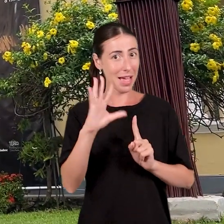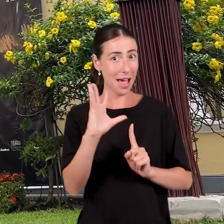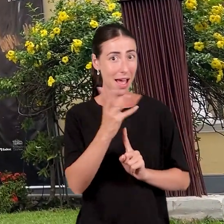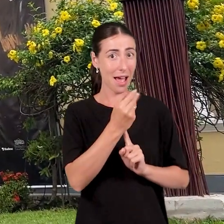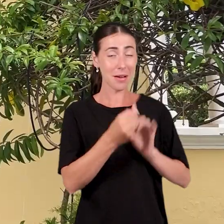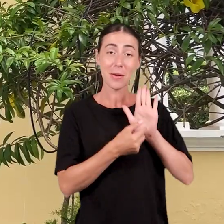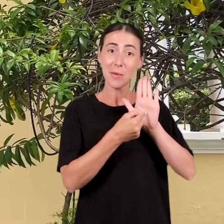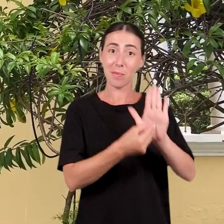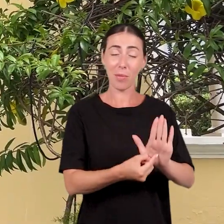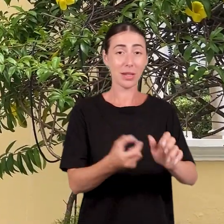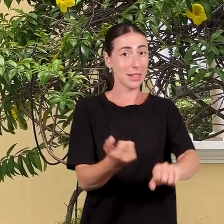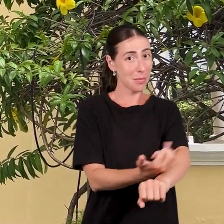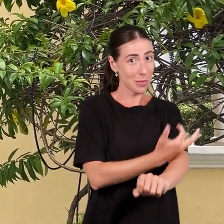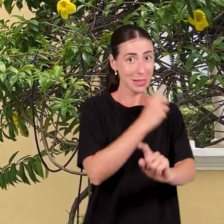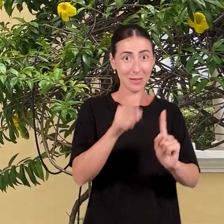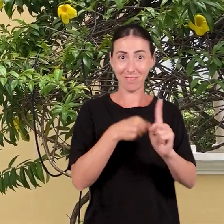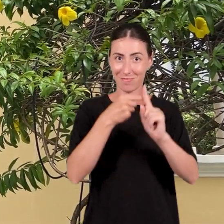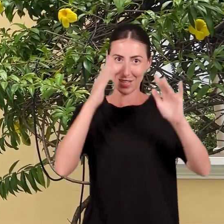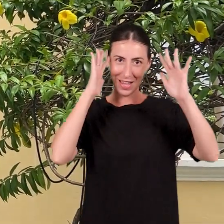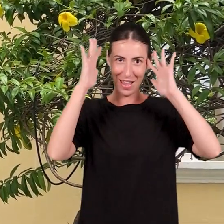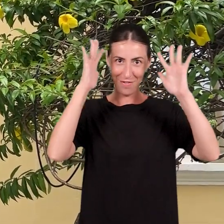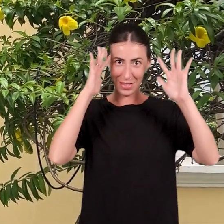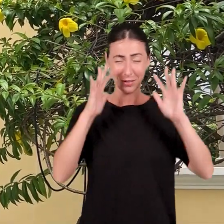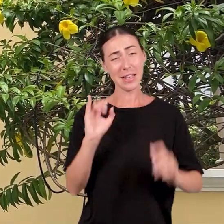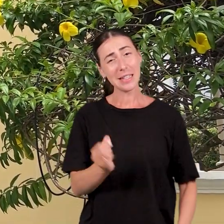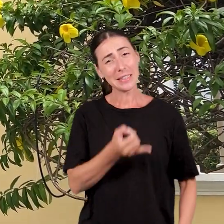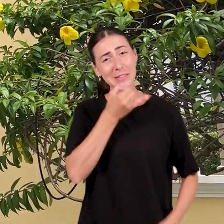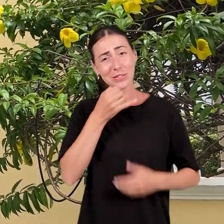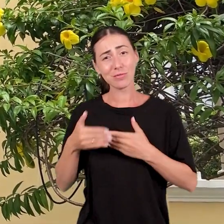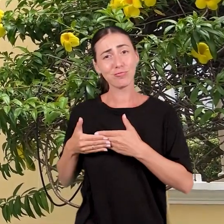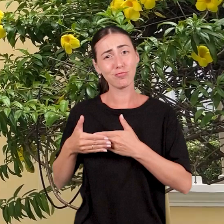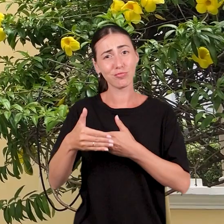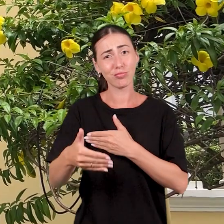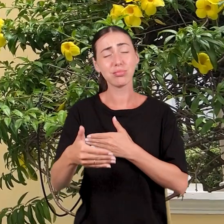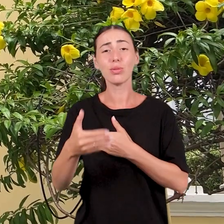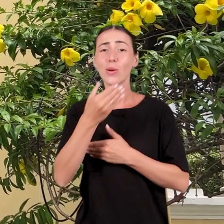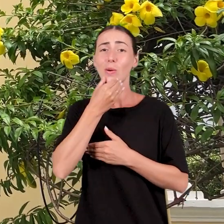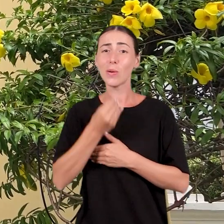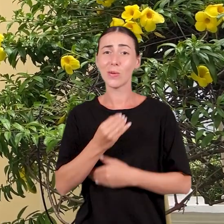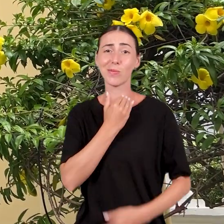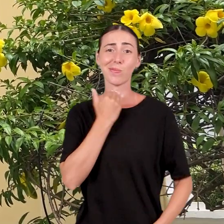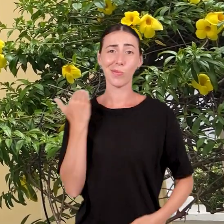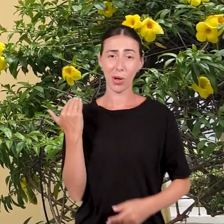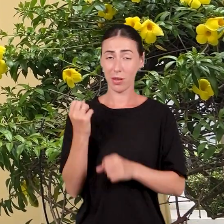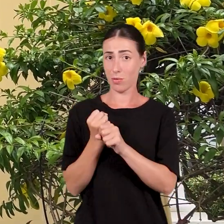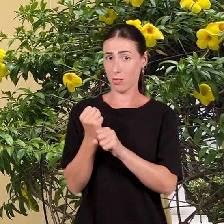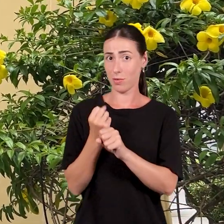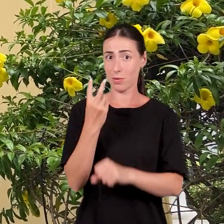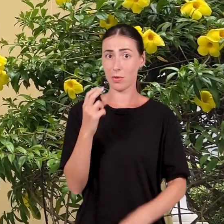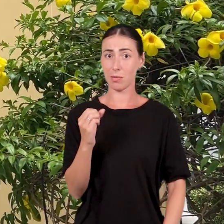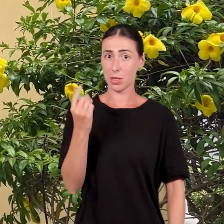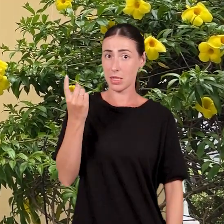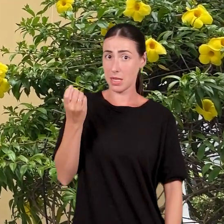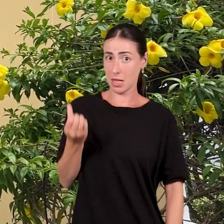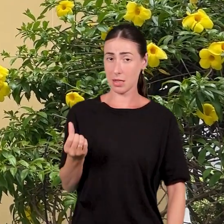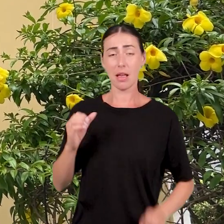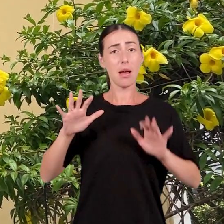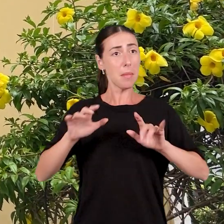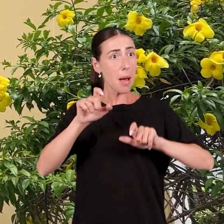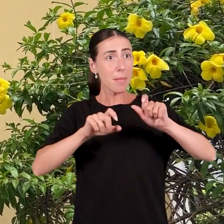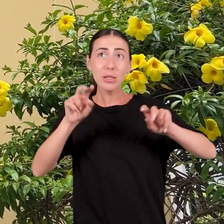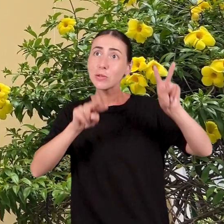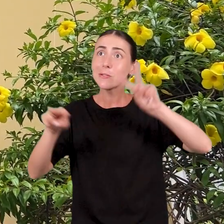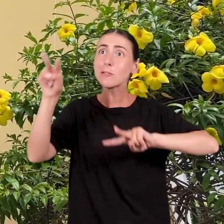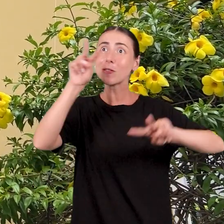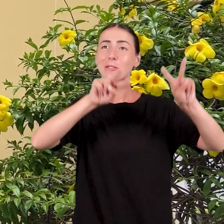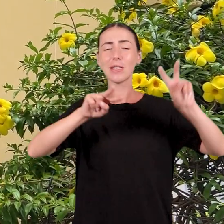reflexões. Infelizmente, poucos meses após a abertura, ele se despediu deste mundo em 2016, deixando um legado que ainda